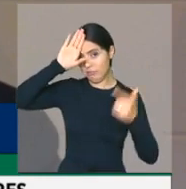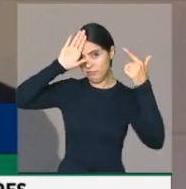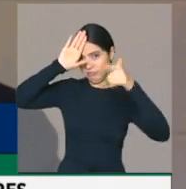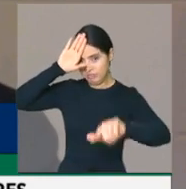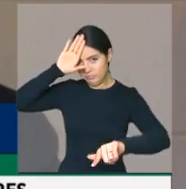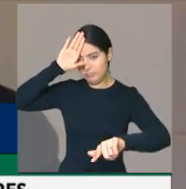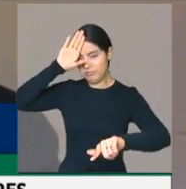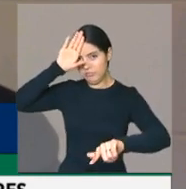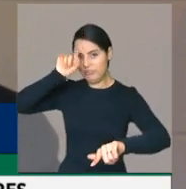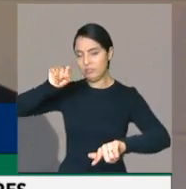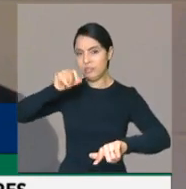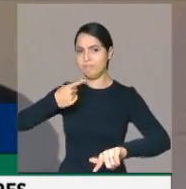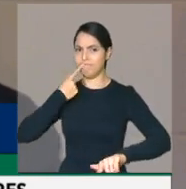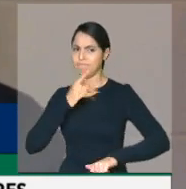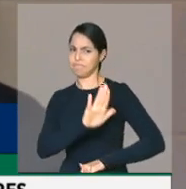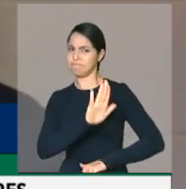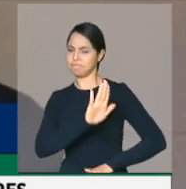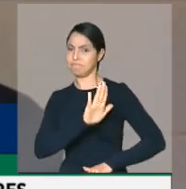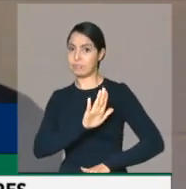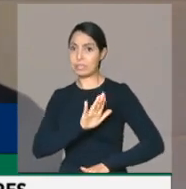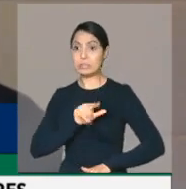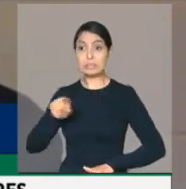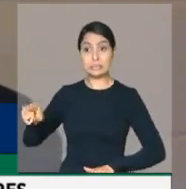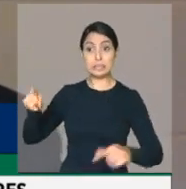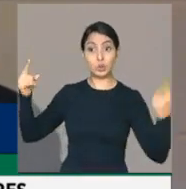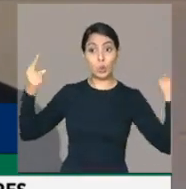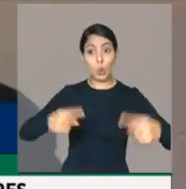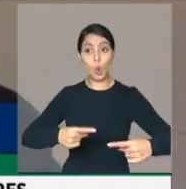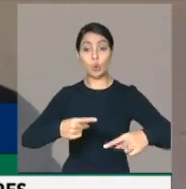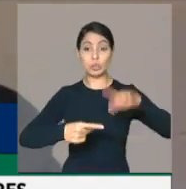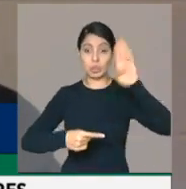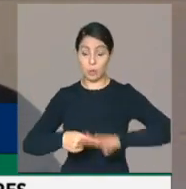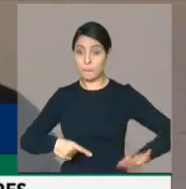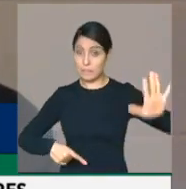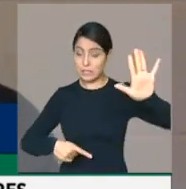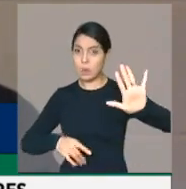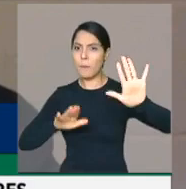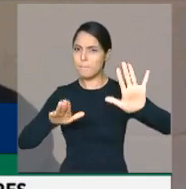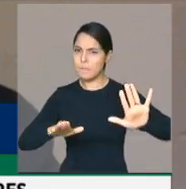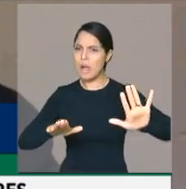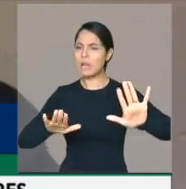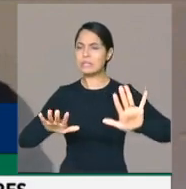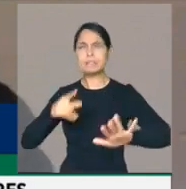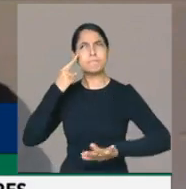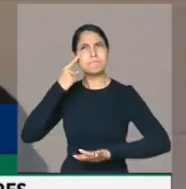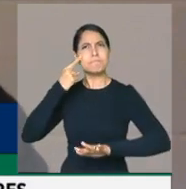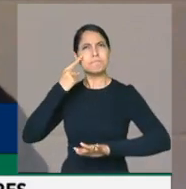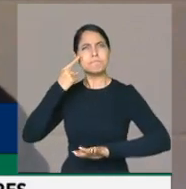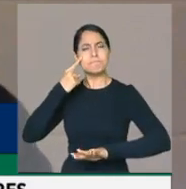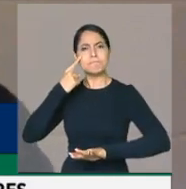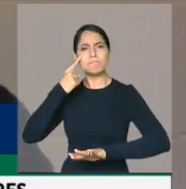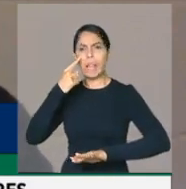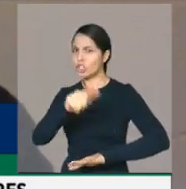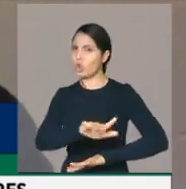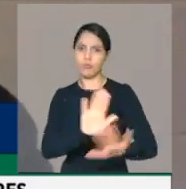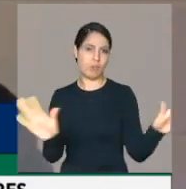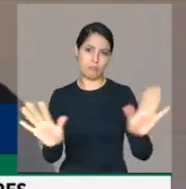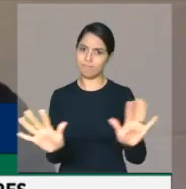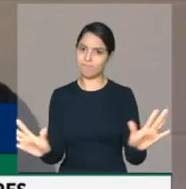uma ameaça que a oposição brasileira, que os órgãos de imprensa, que a cidadania